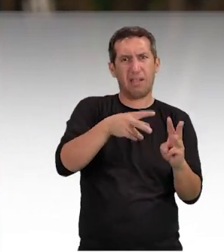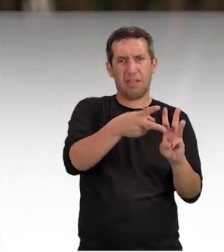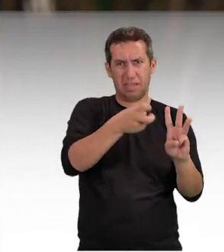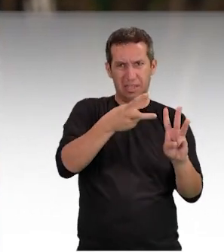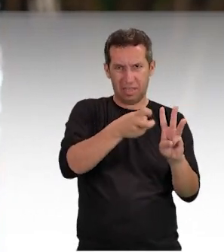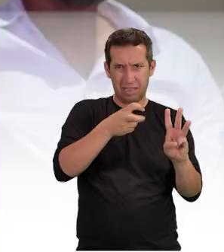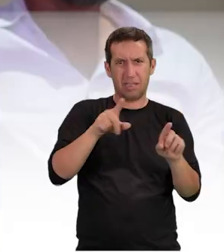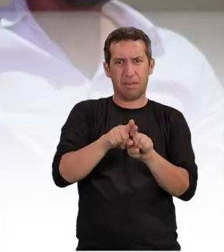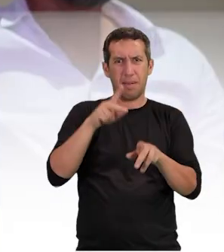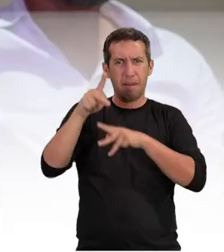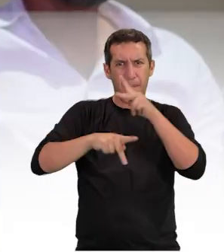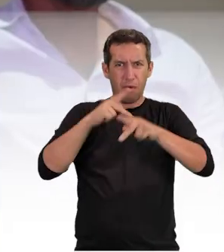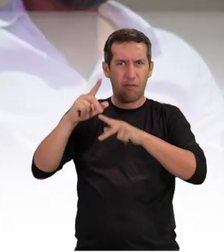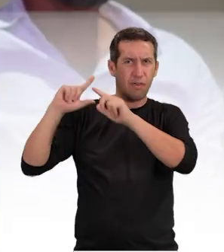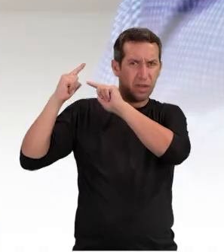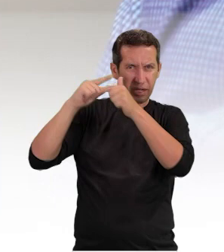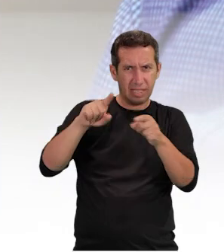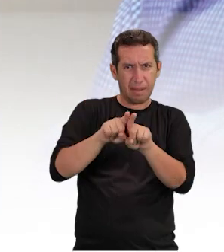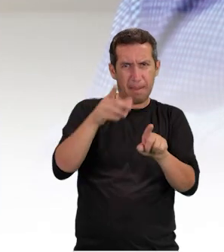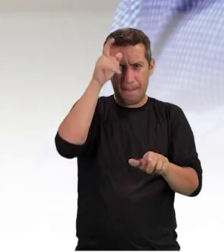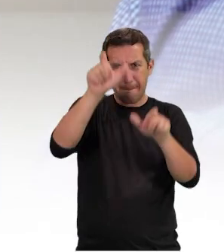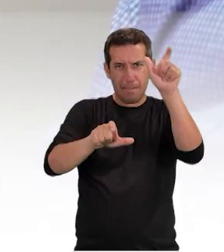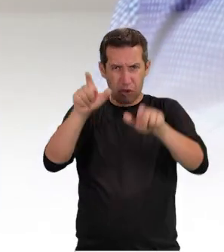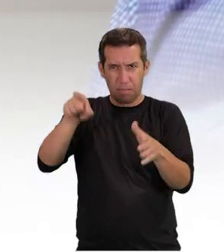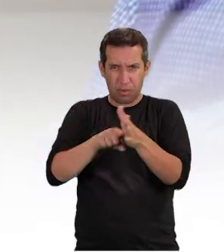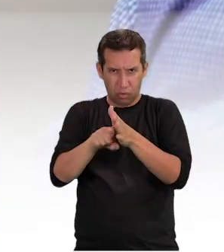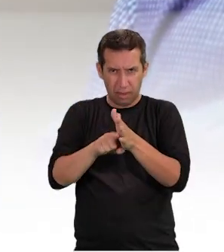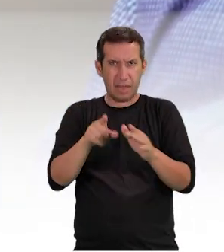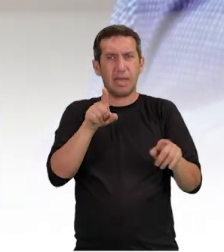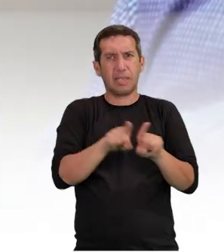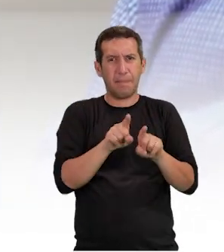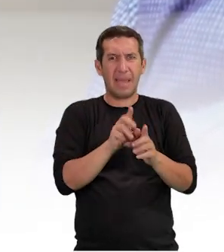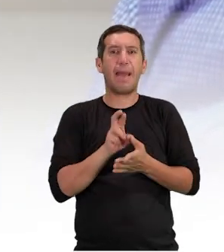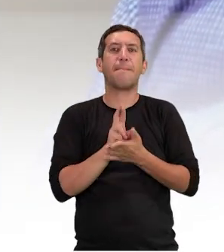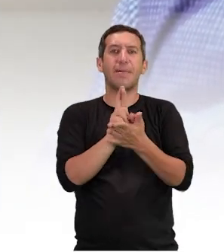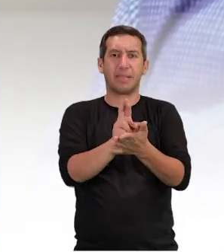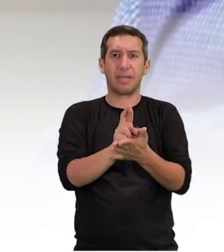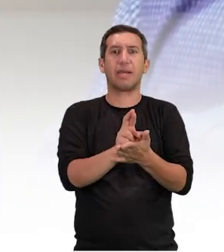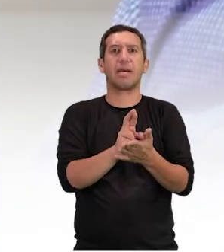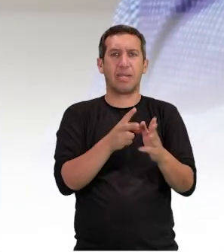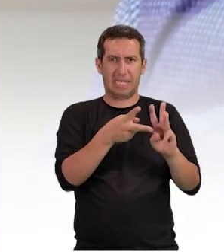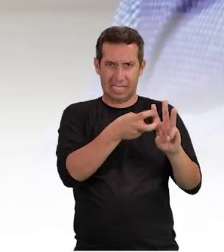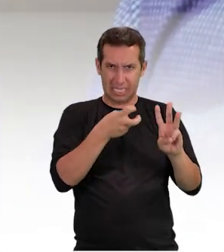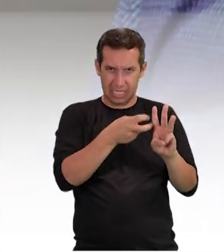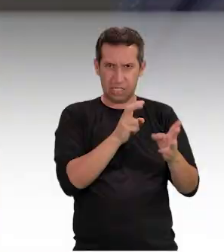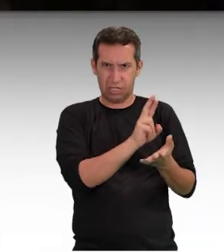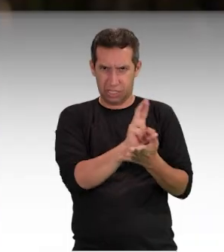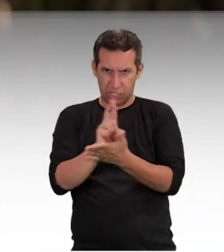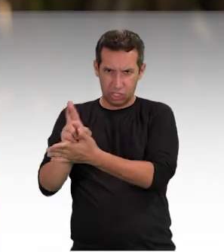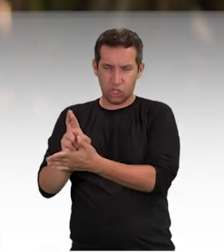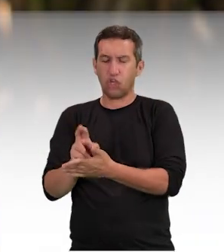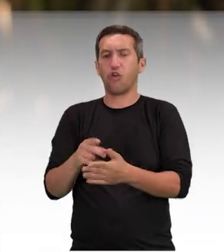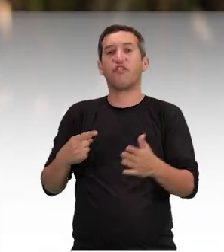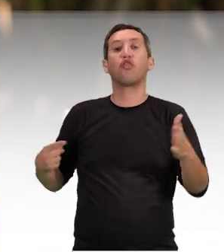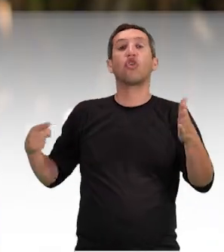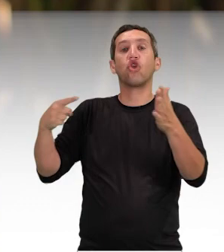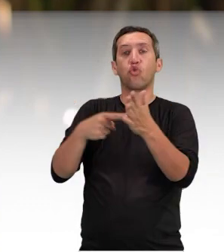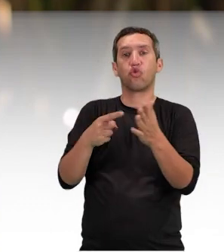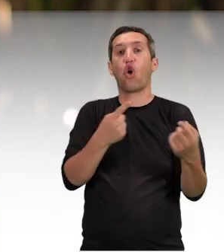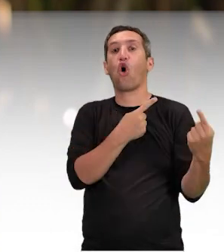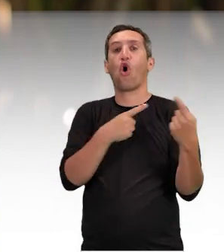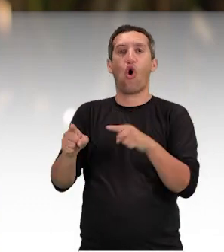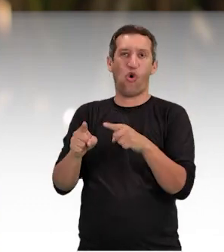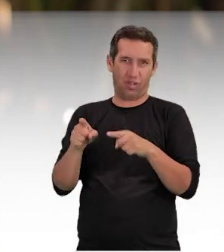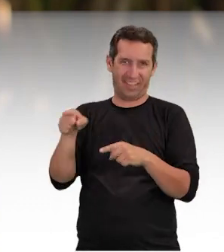Comunidades Tradicionais, pesquisadores e representantes indígenas apresentaram uma denúncia contra a empresa. Você tem